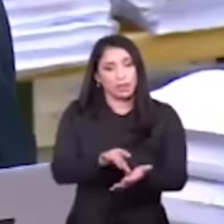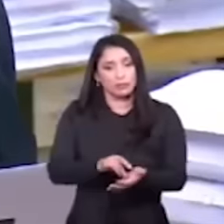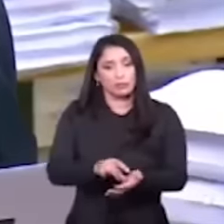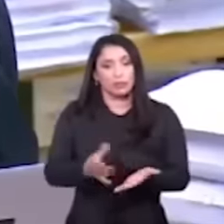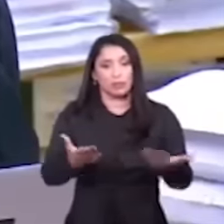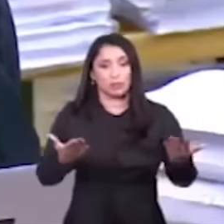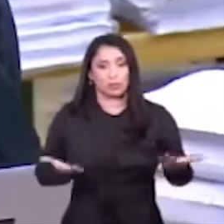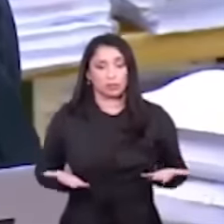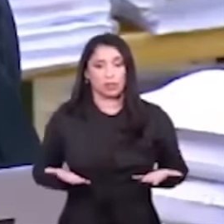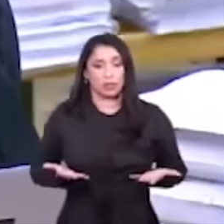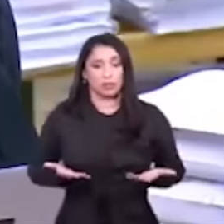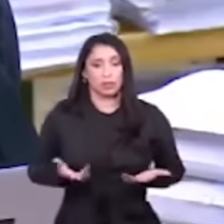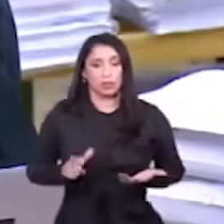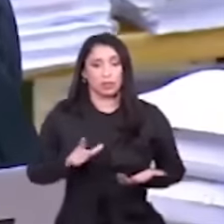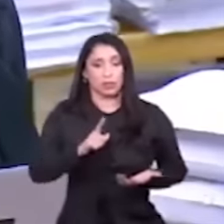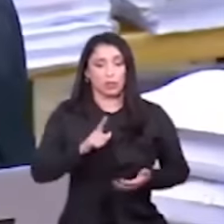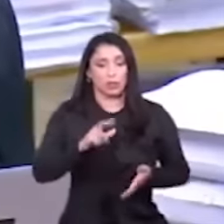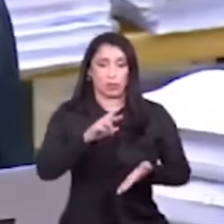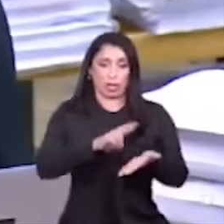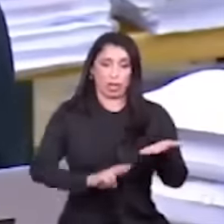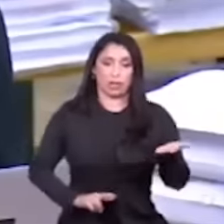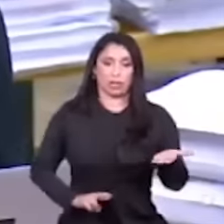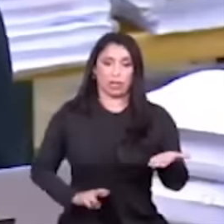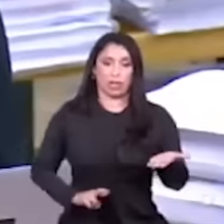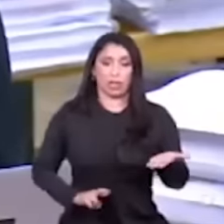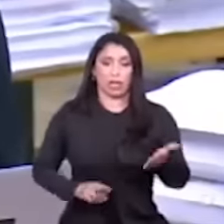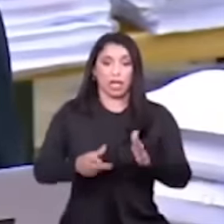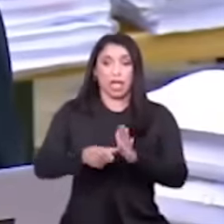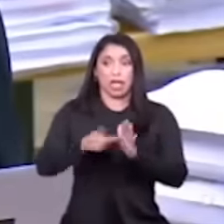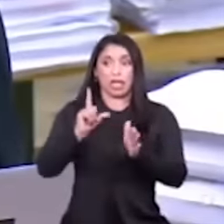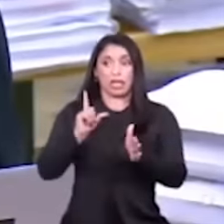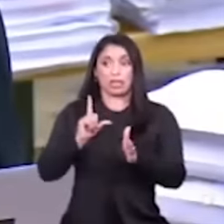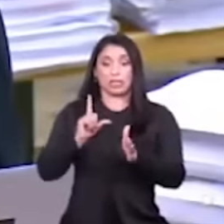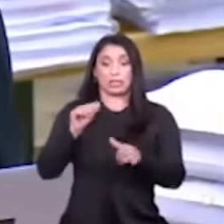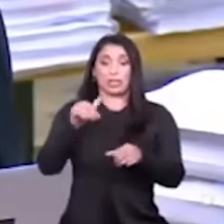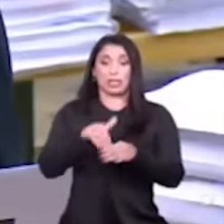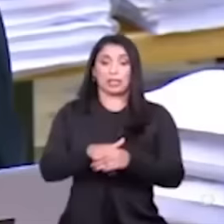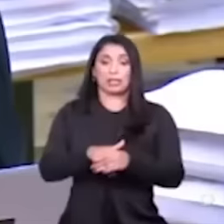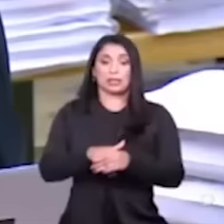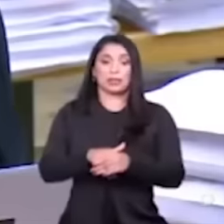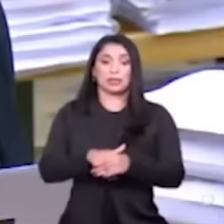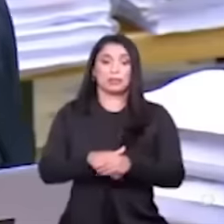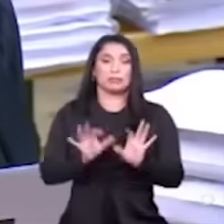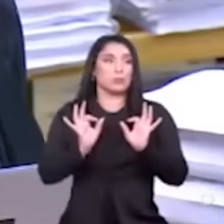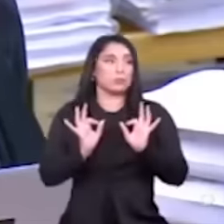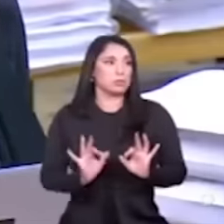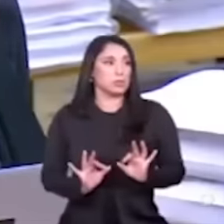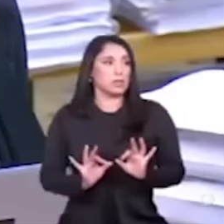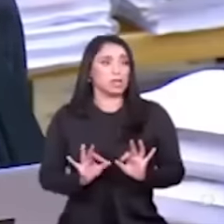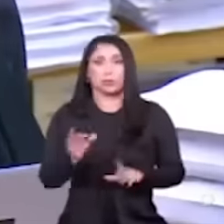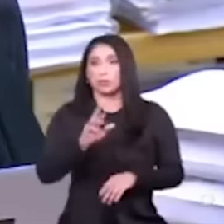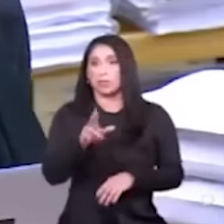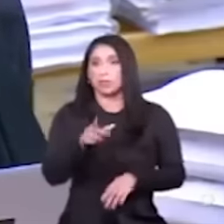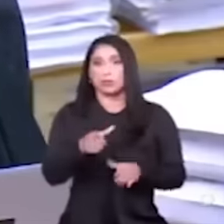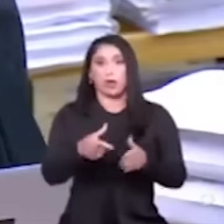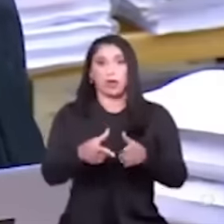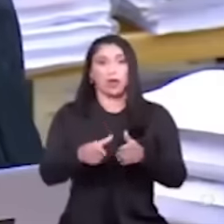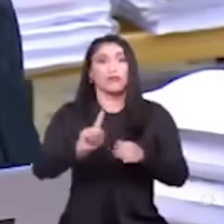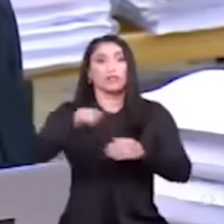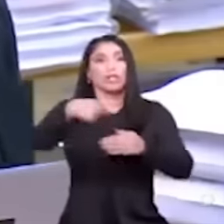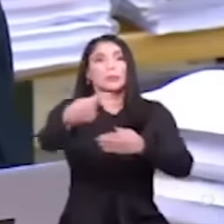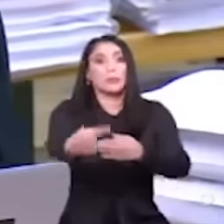mão do relator o relator se colocar antes da eleição tudo bem se o relator não coloca antes